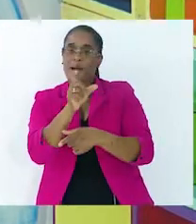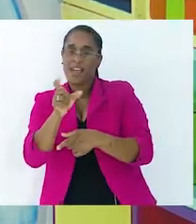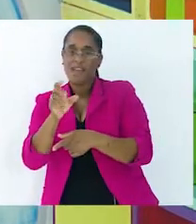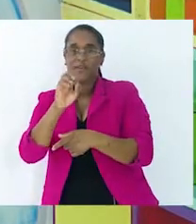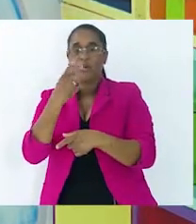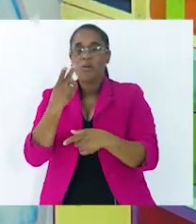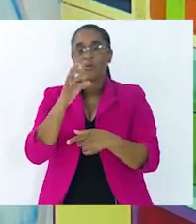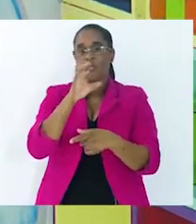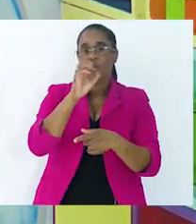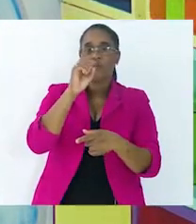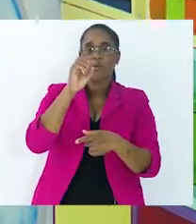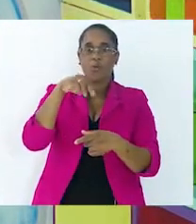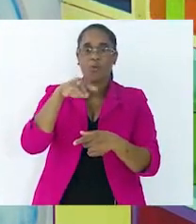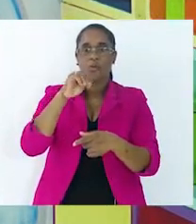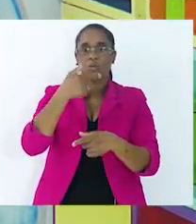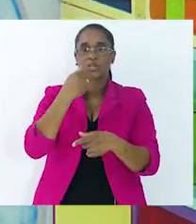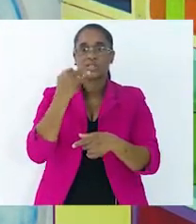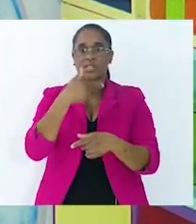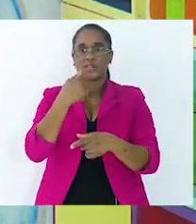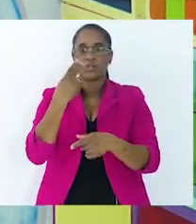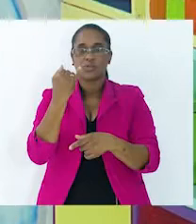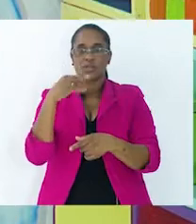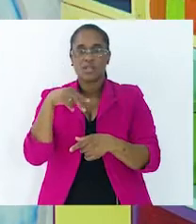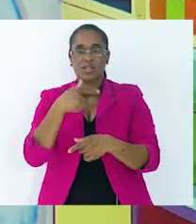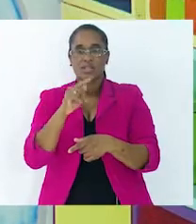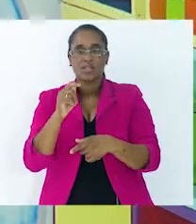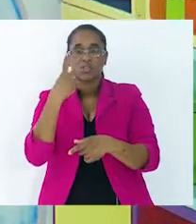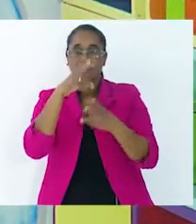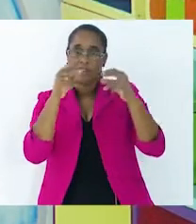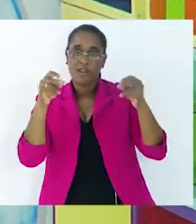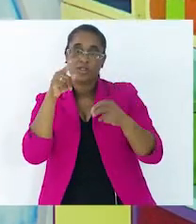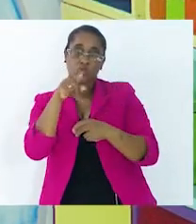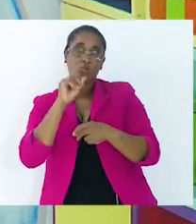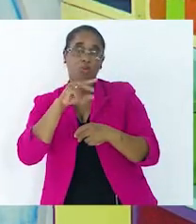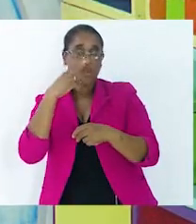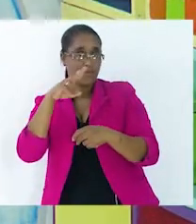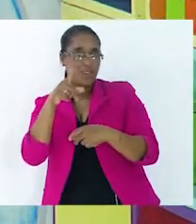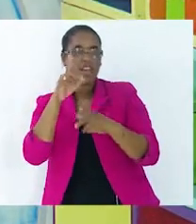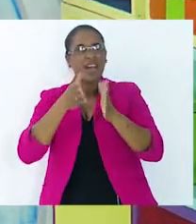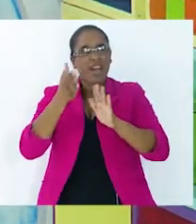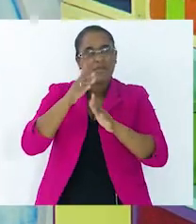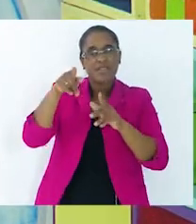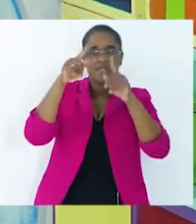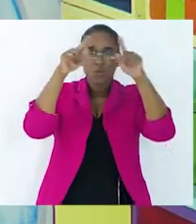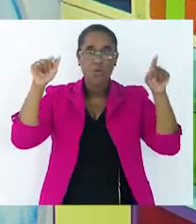ou constituinte numa frase, tu podes consultar rapidamente esse quadro e ali chegares à conclusão de fazer